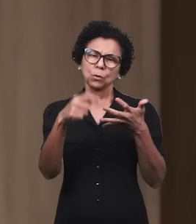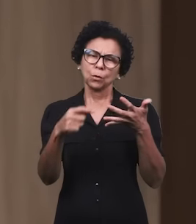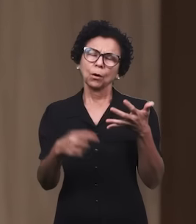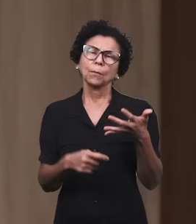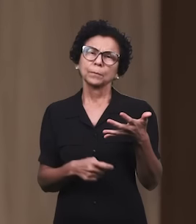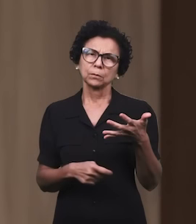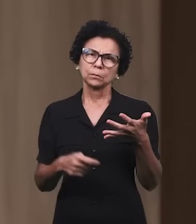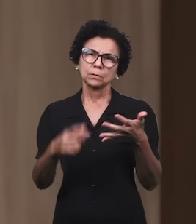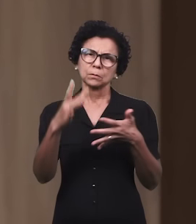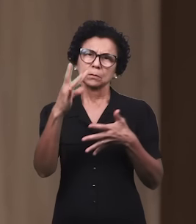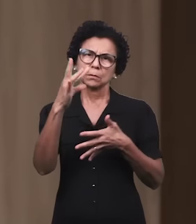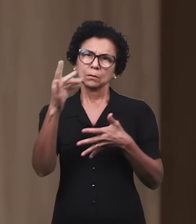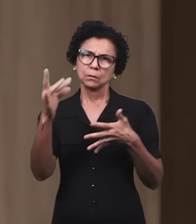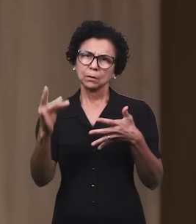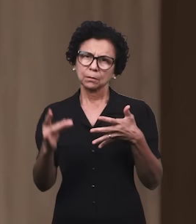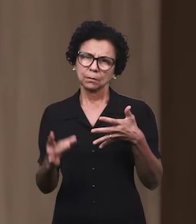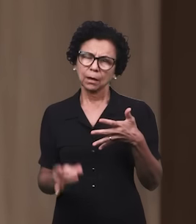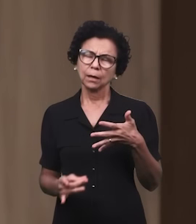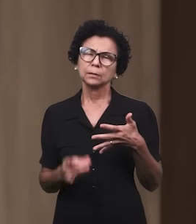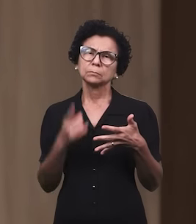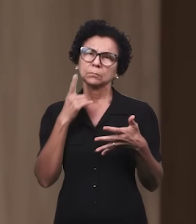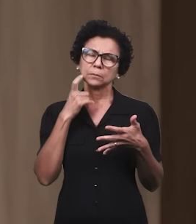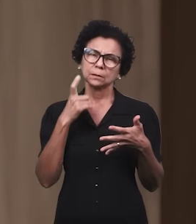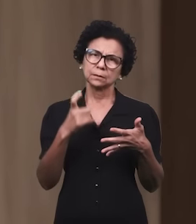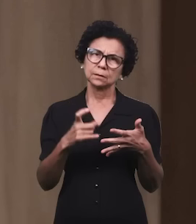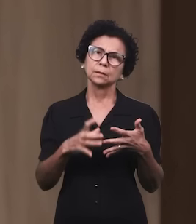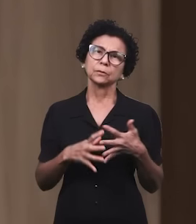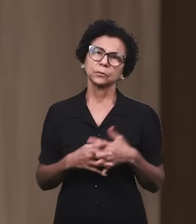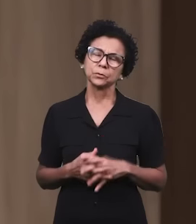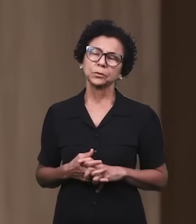de detalhes que nos chamam a atenção